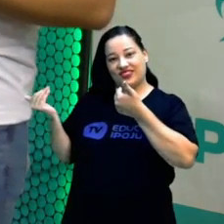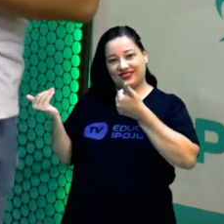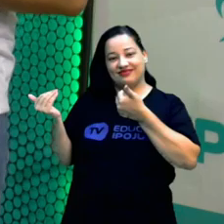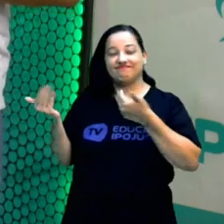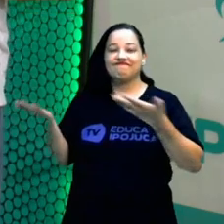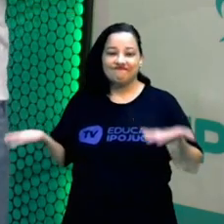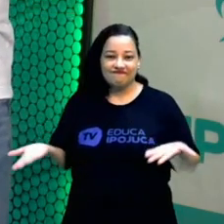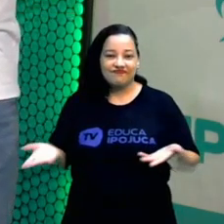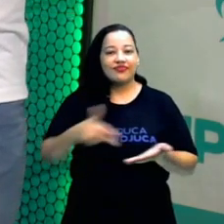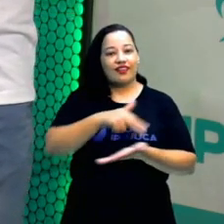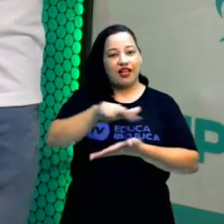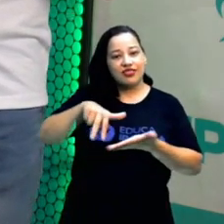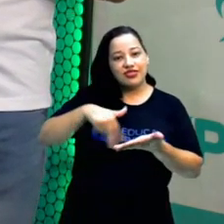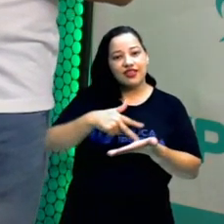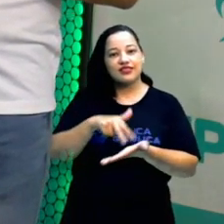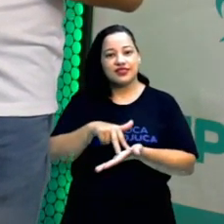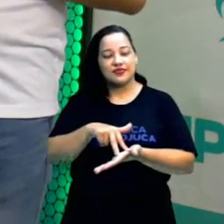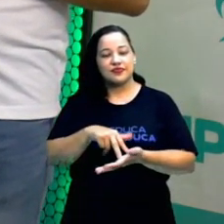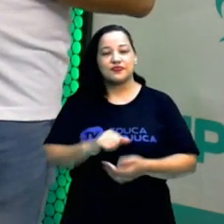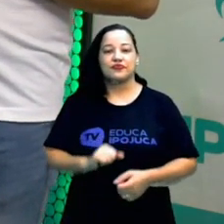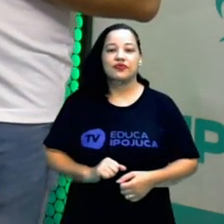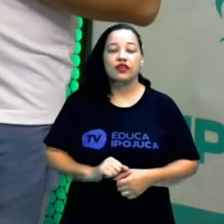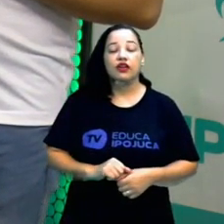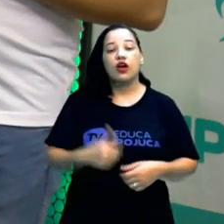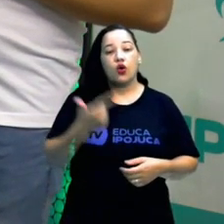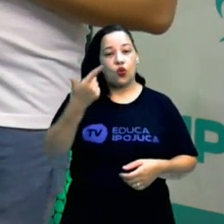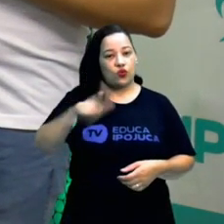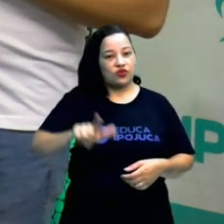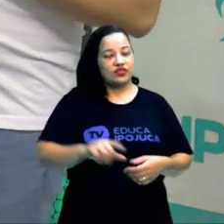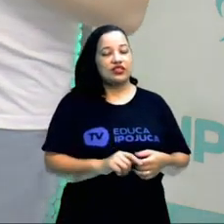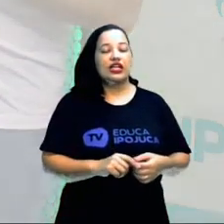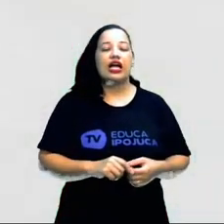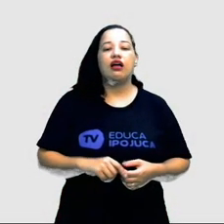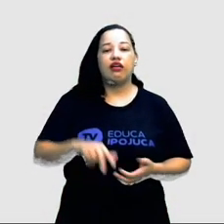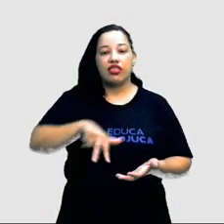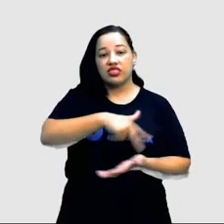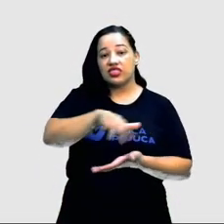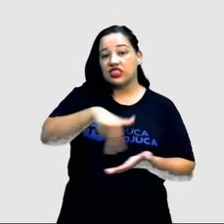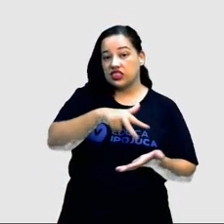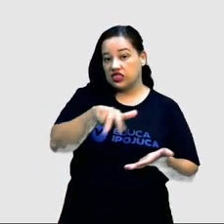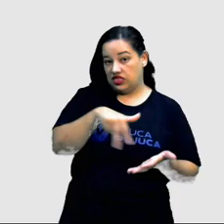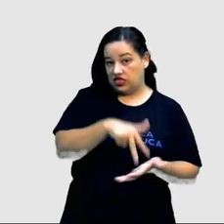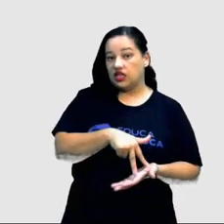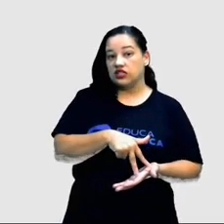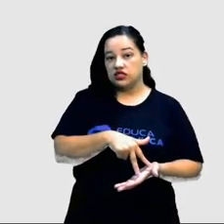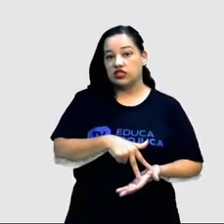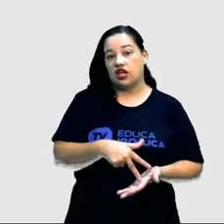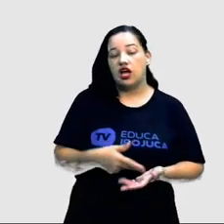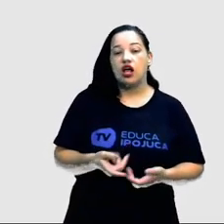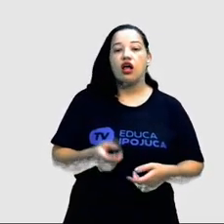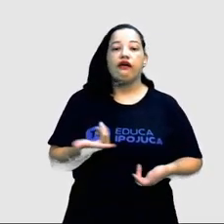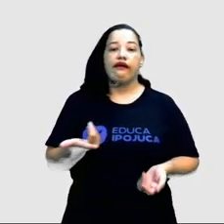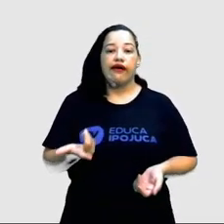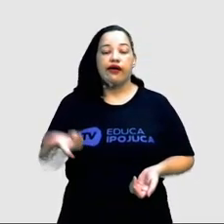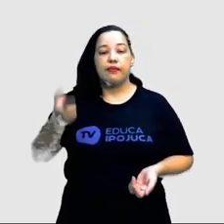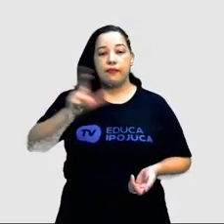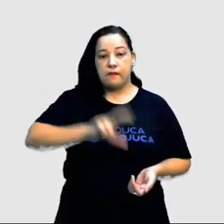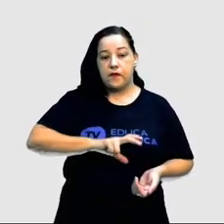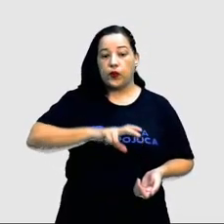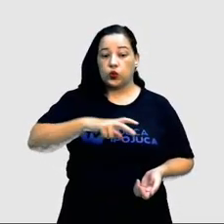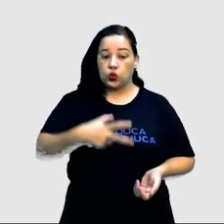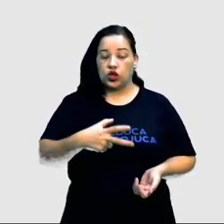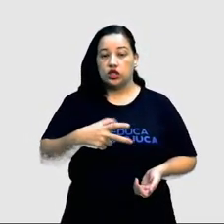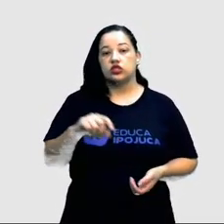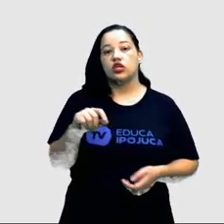As danças de matriz portuguesa. As danças portuguesas são conhecidas principalmente por